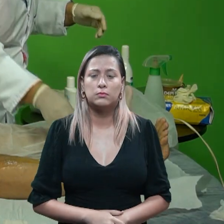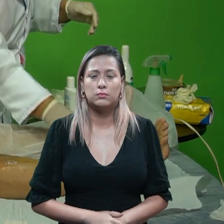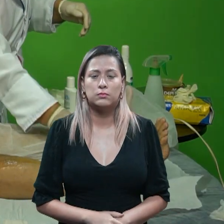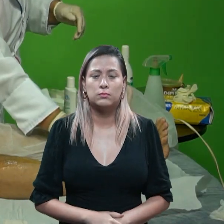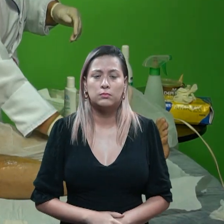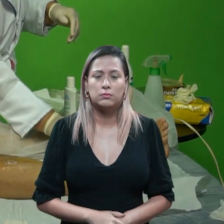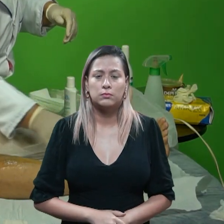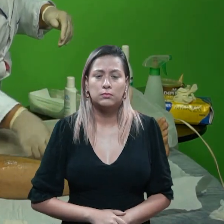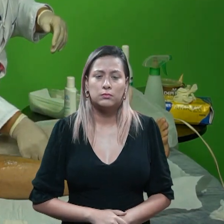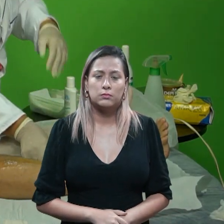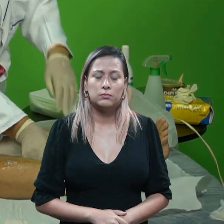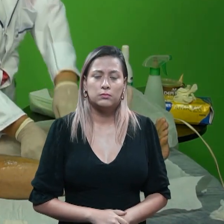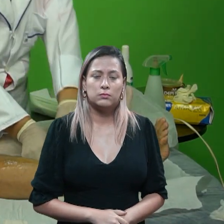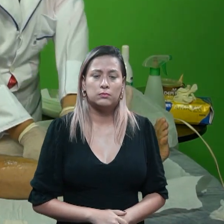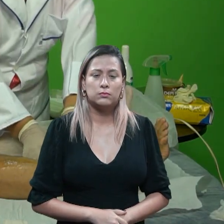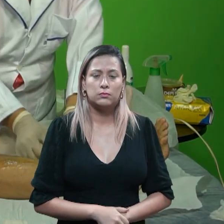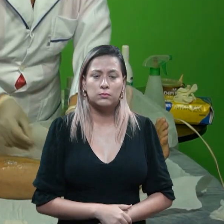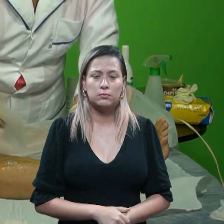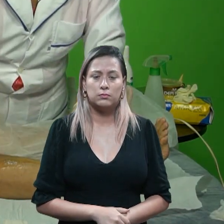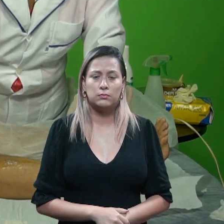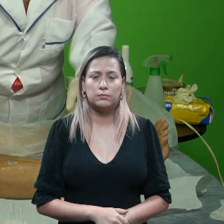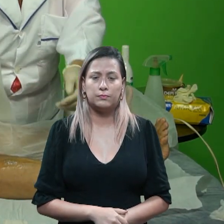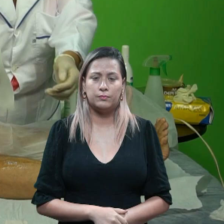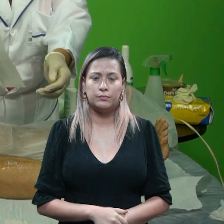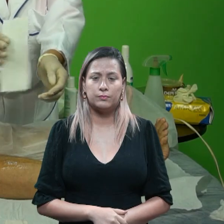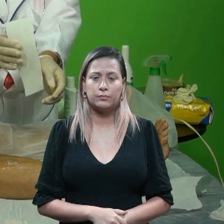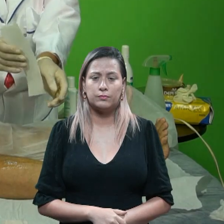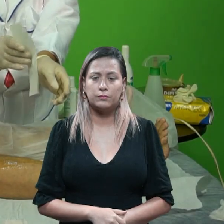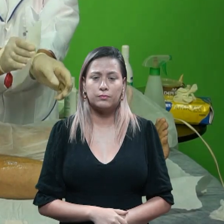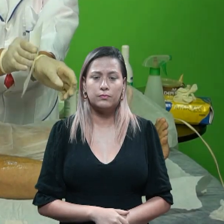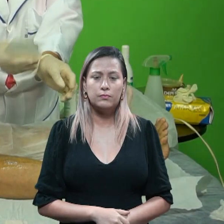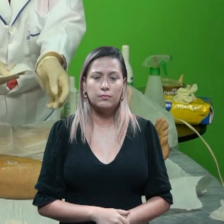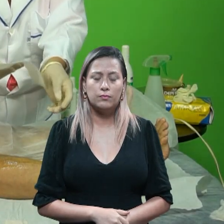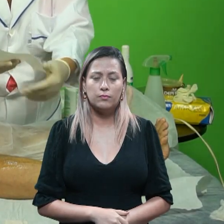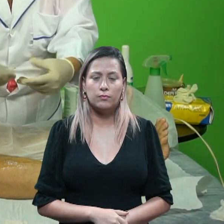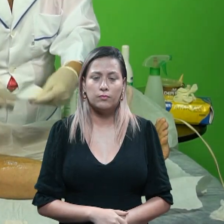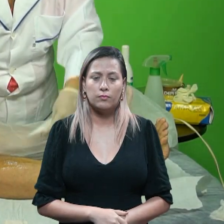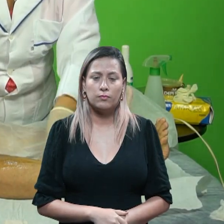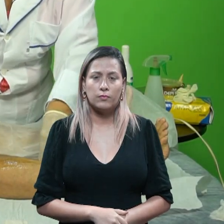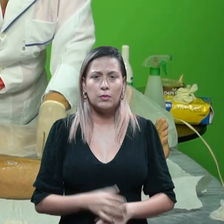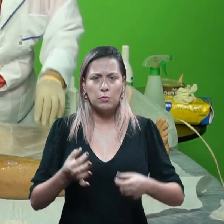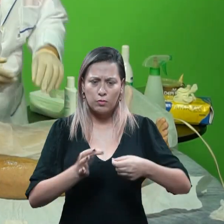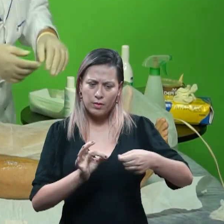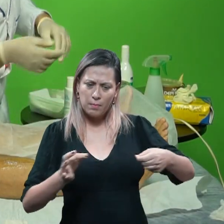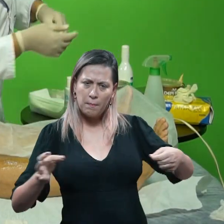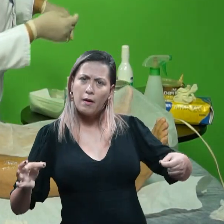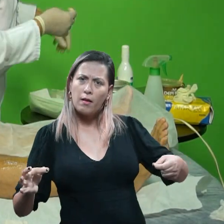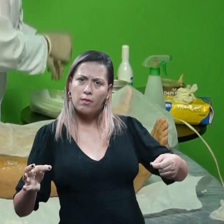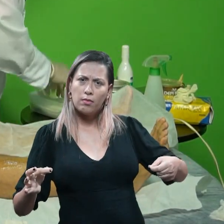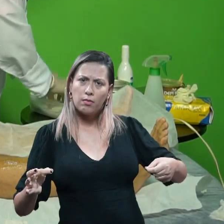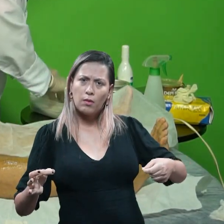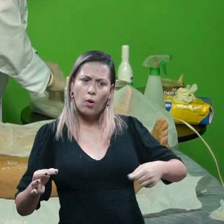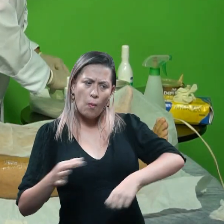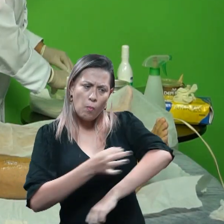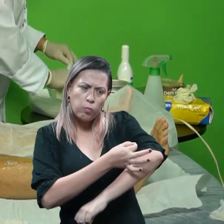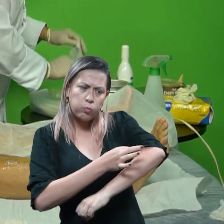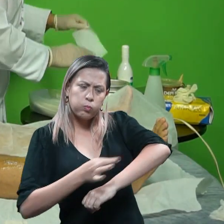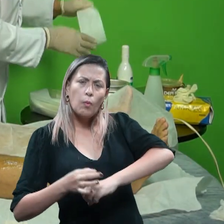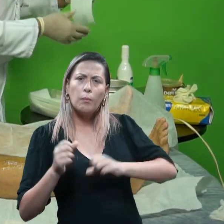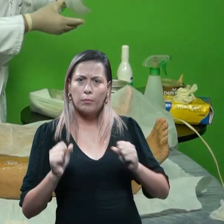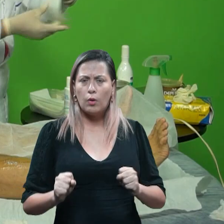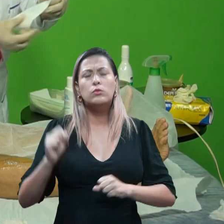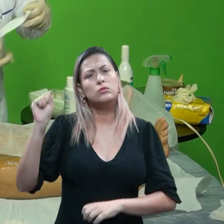Posso fazer uma extensão maior? Pode. Não tem nada que te impeça de fazer essa extensão